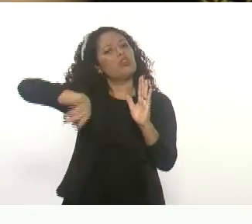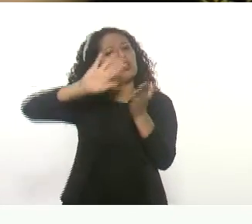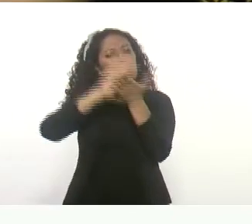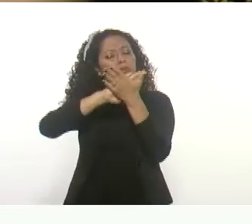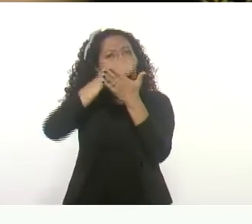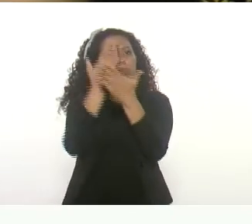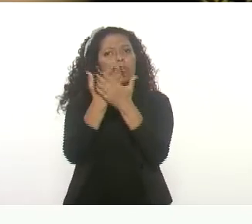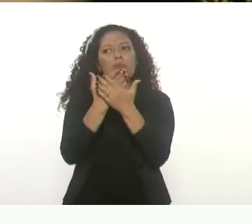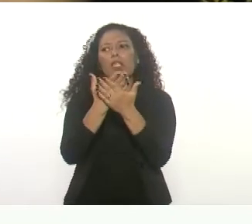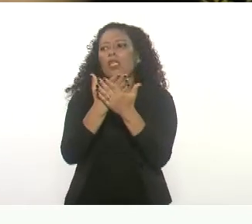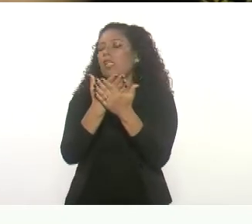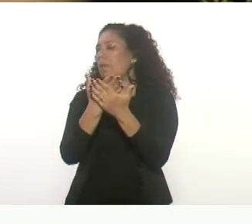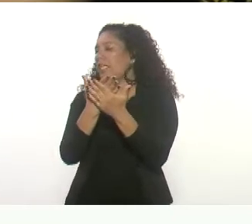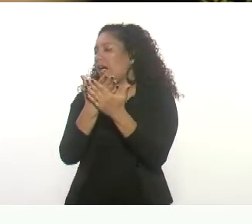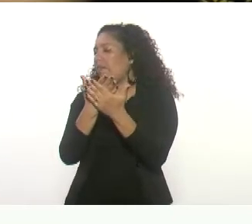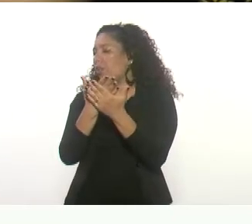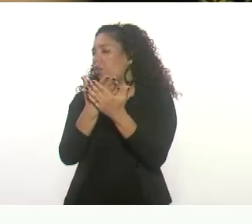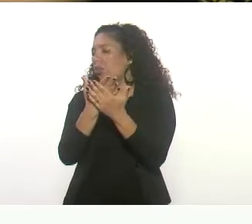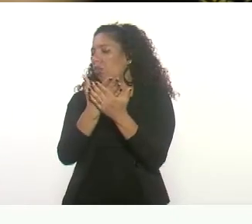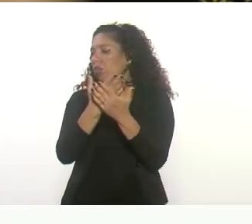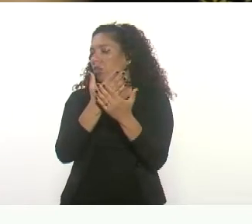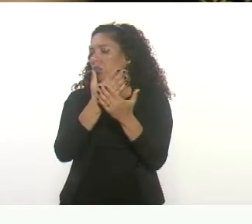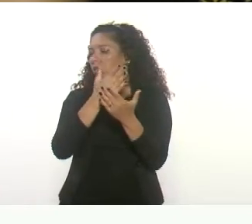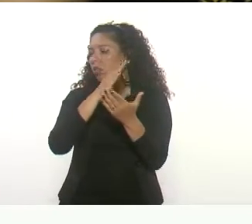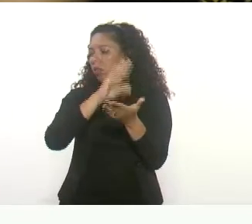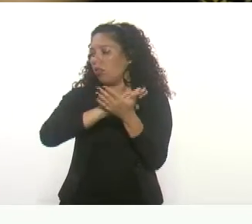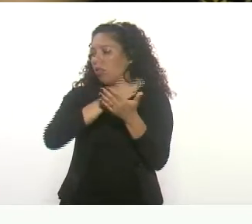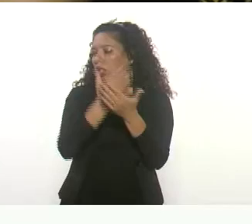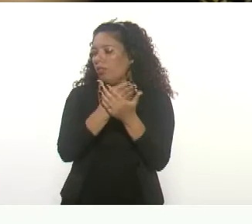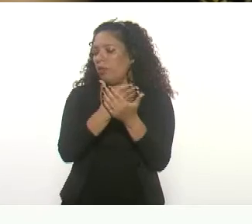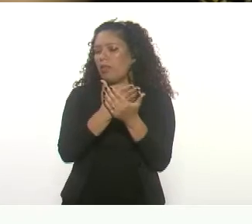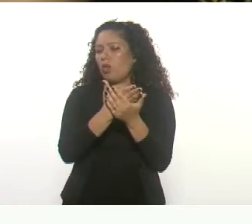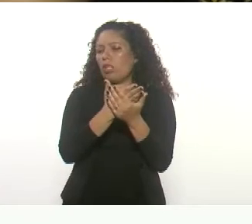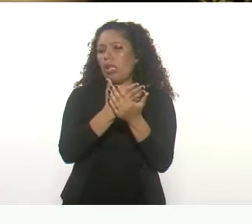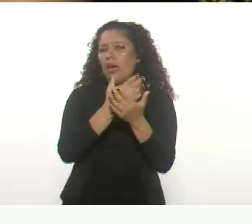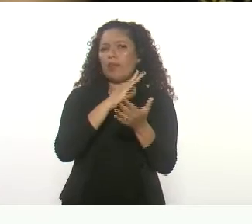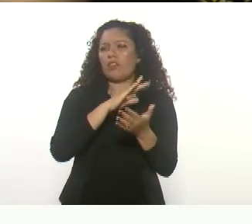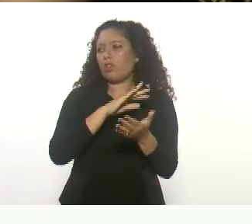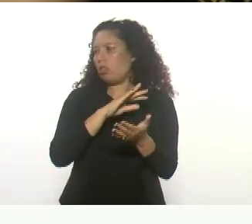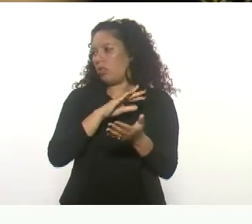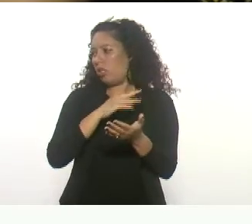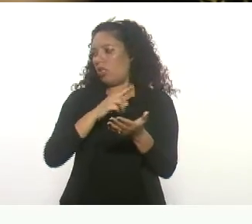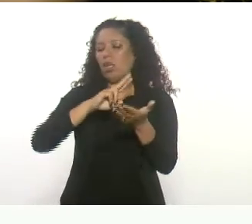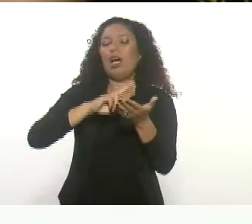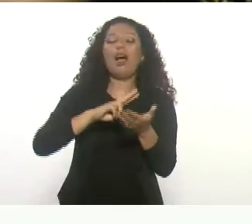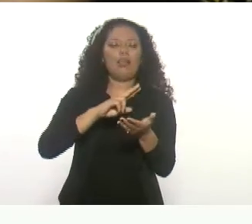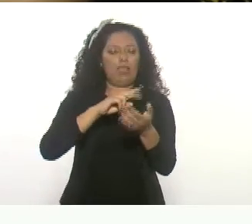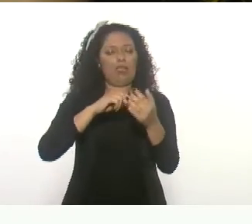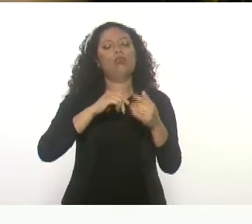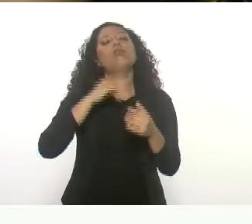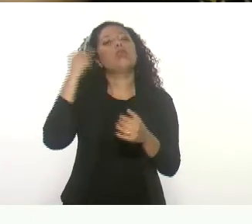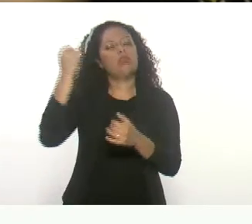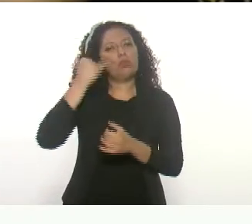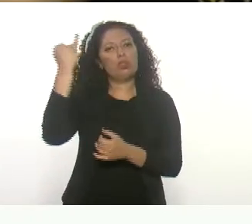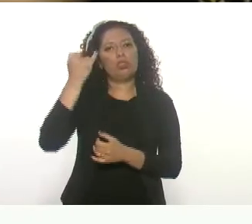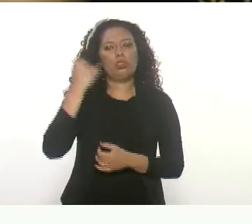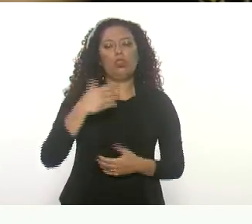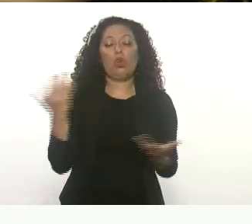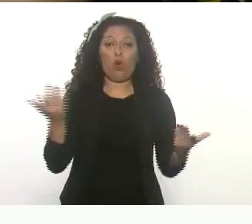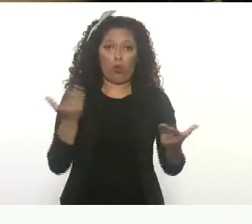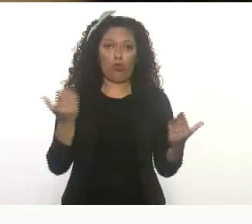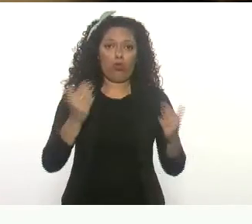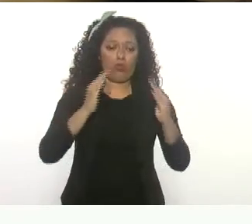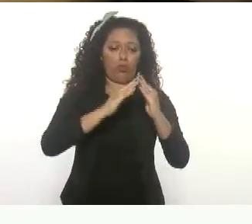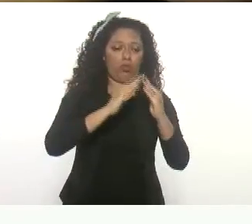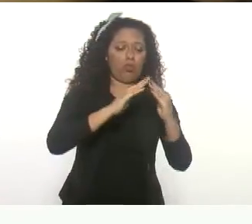isso, né? Que eu acho que essa é a minha conclusão do que você trouxe, Teca, é que o ensino integral é muito importante, só que o ensino integral